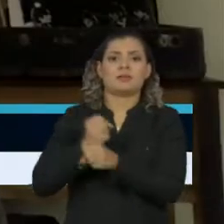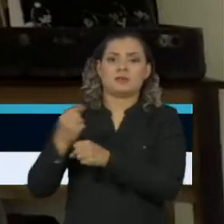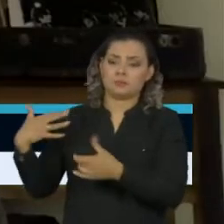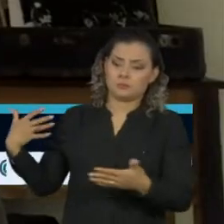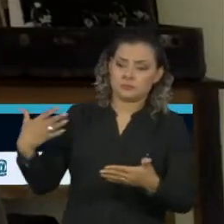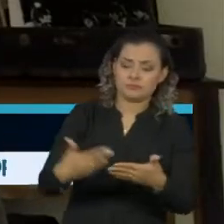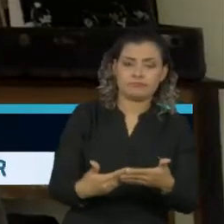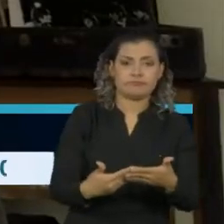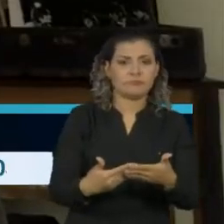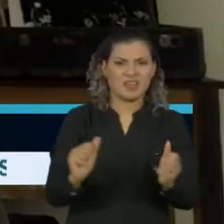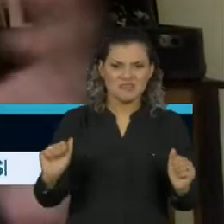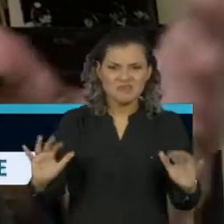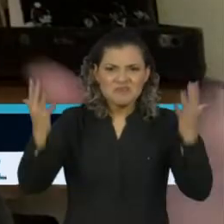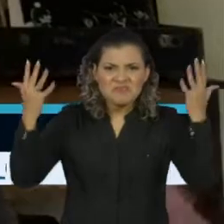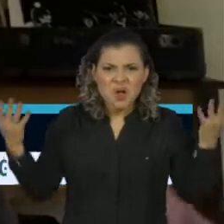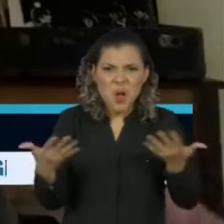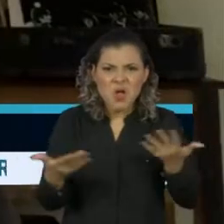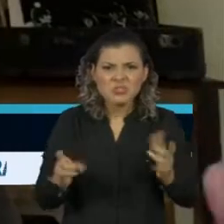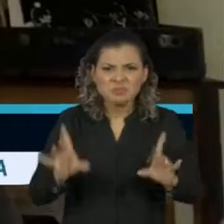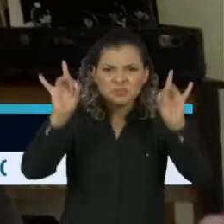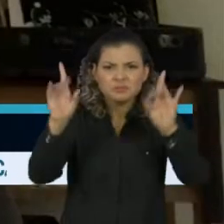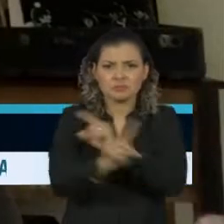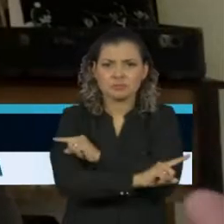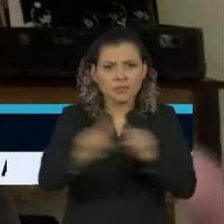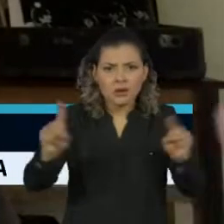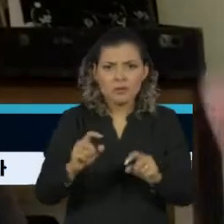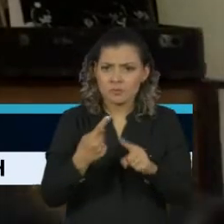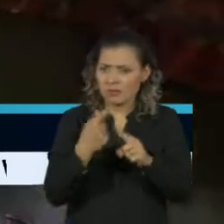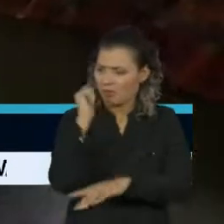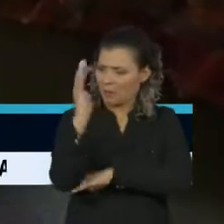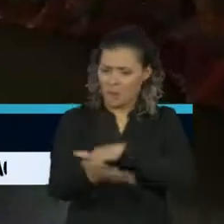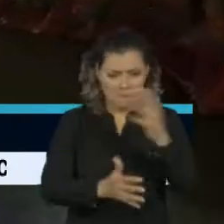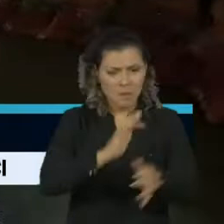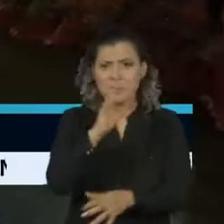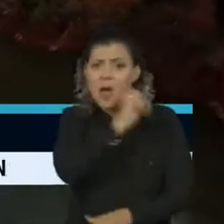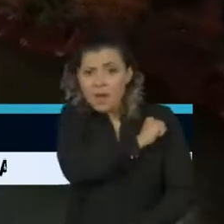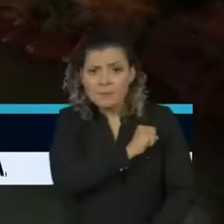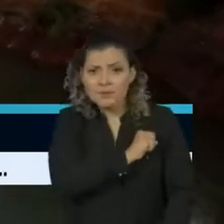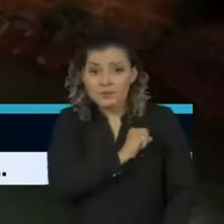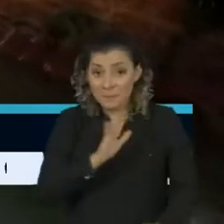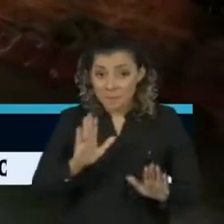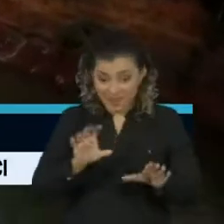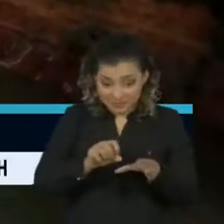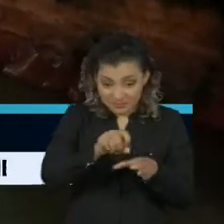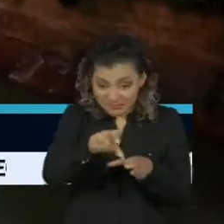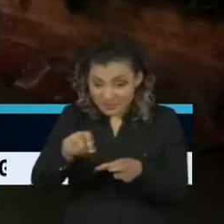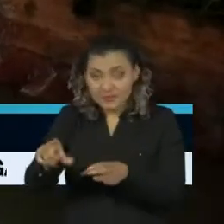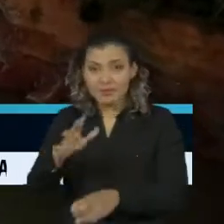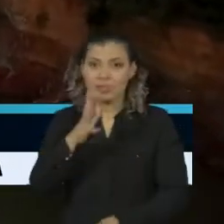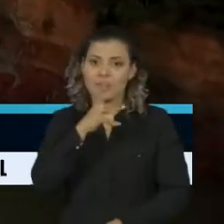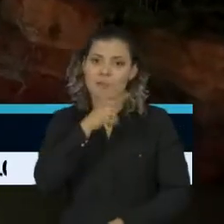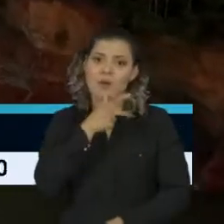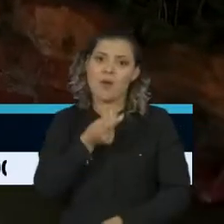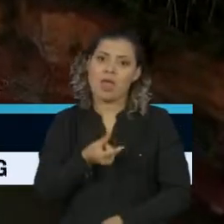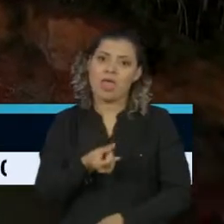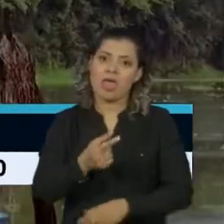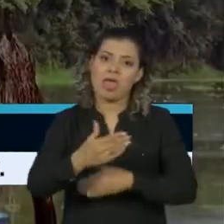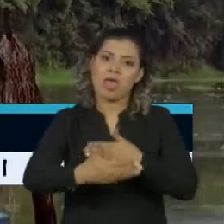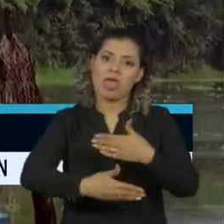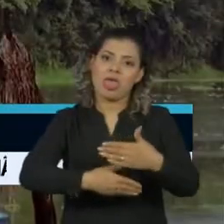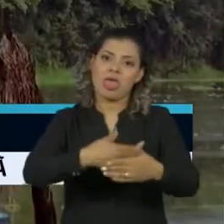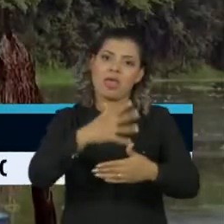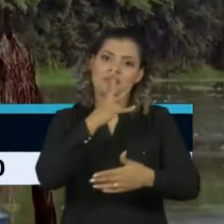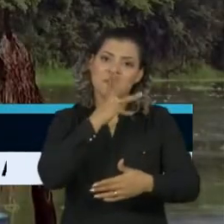o que comemorar, por quê? Porque você destruir árvores é muito rápido. E para a gente construir árvores, né, para que as árvores cresçam,